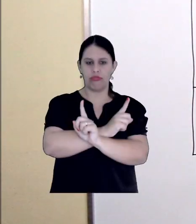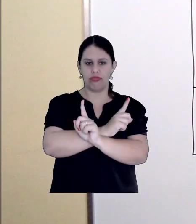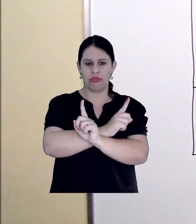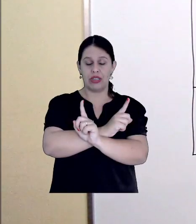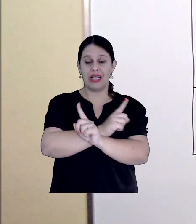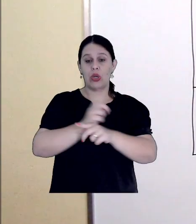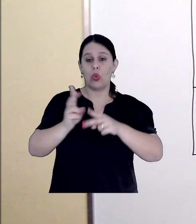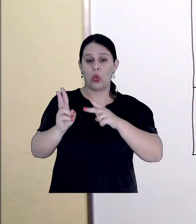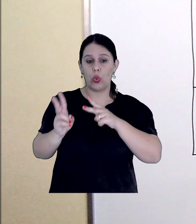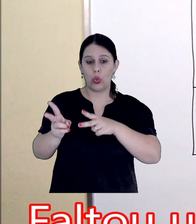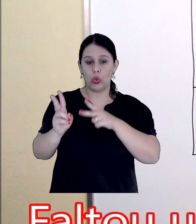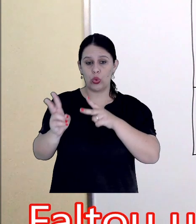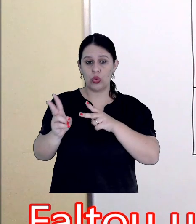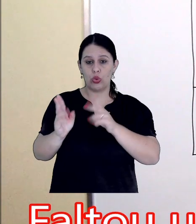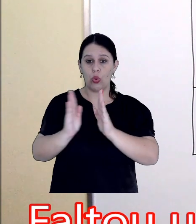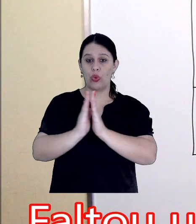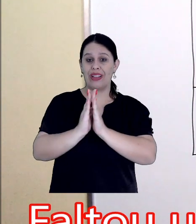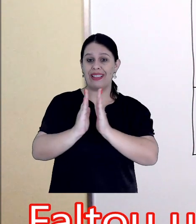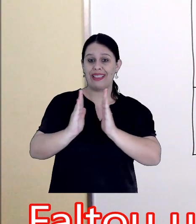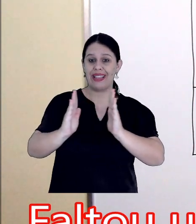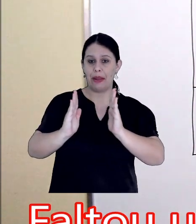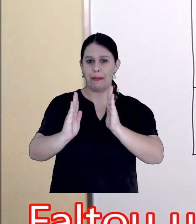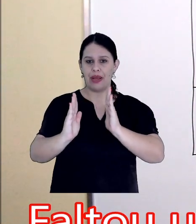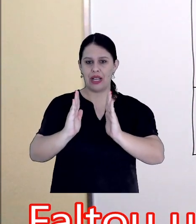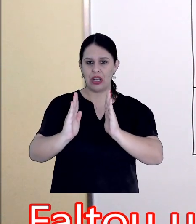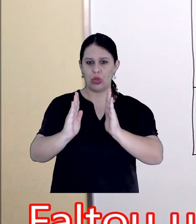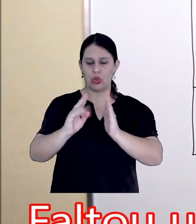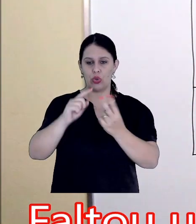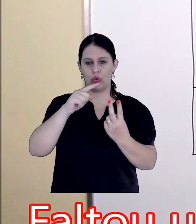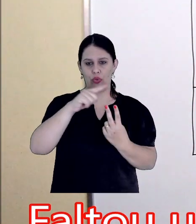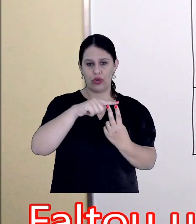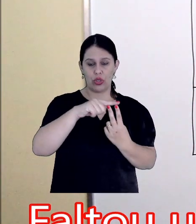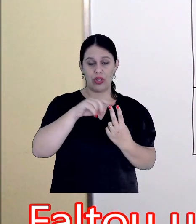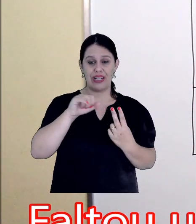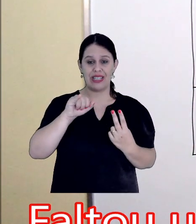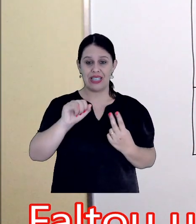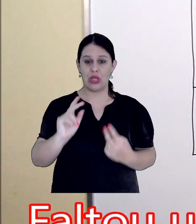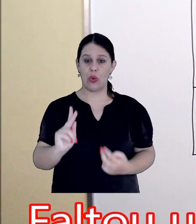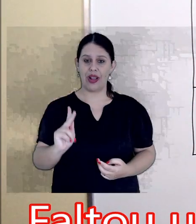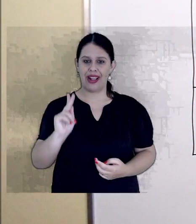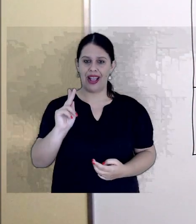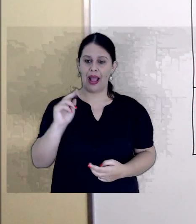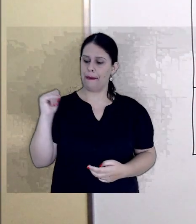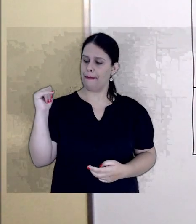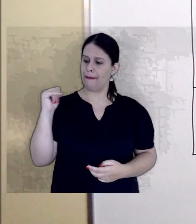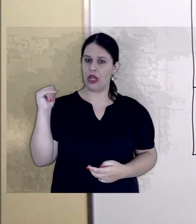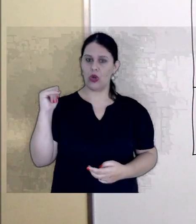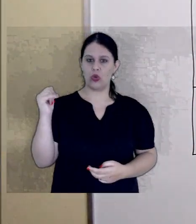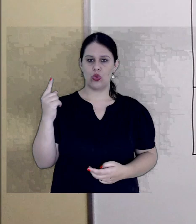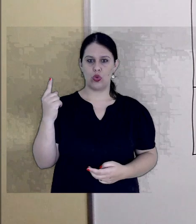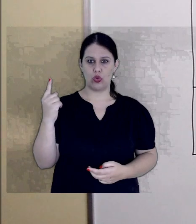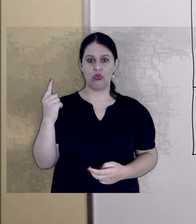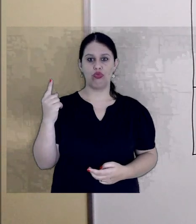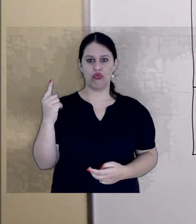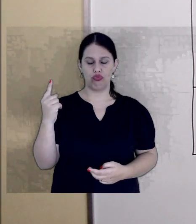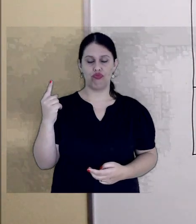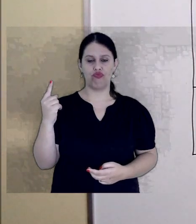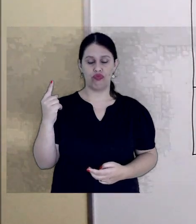sentido mantendo o tamanho do vetor quando o K vale menos 1.